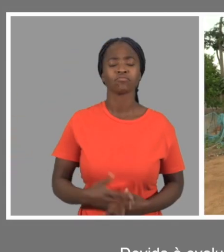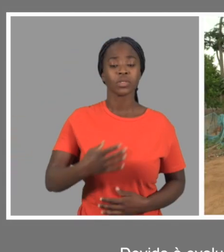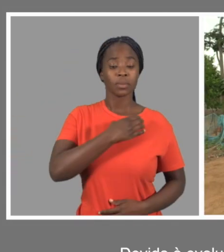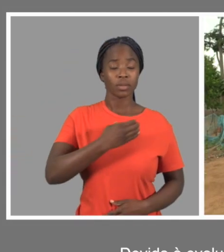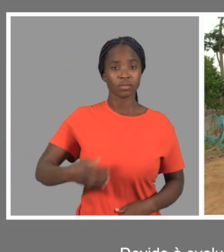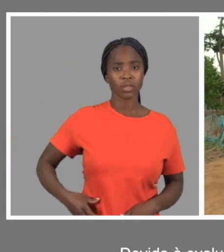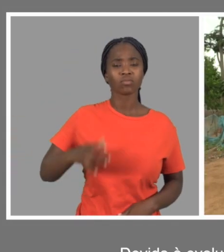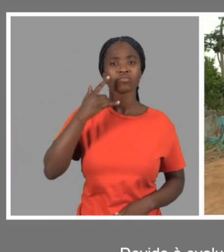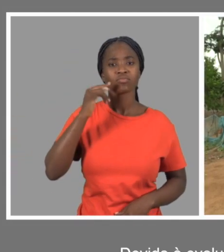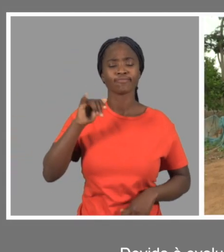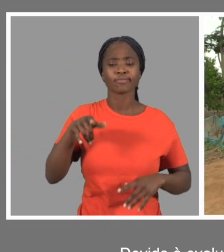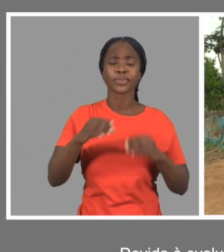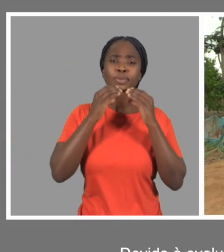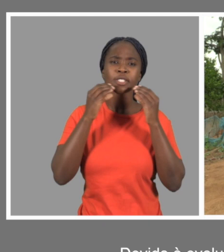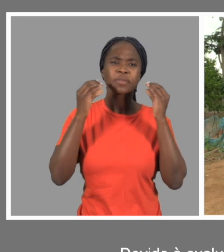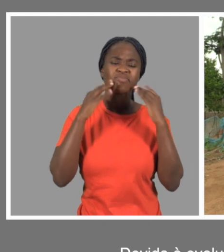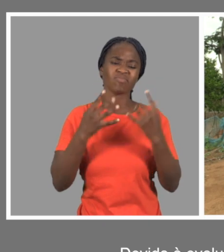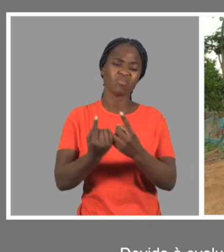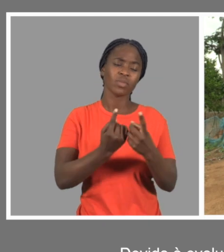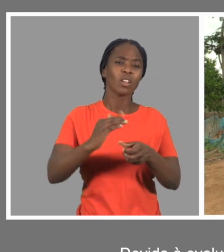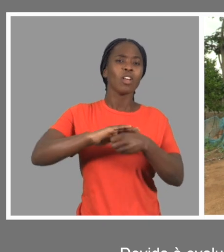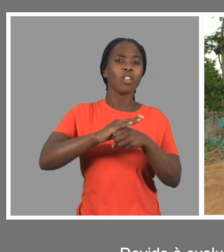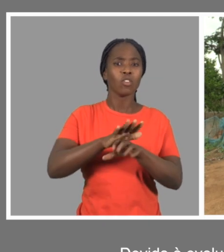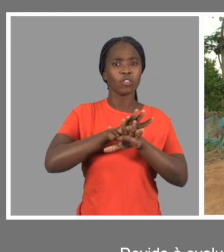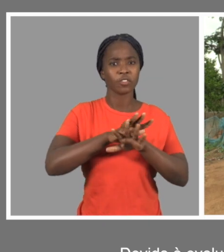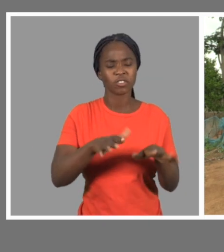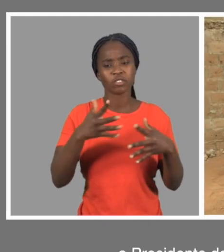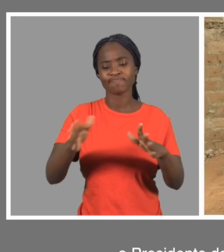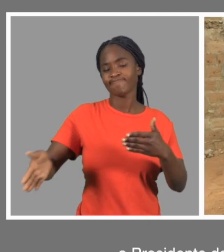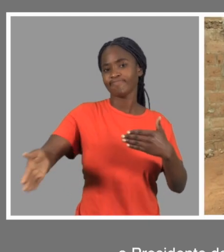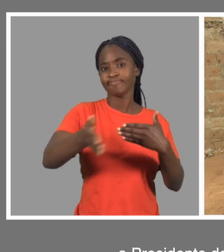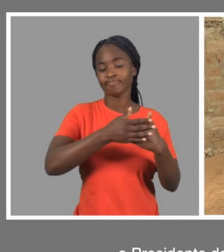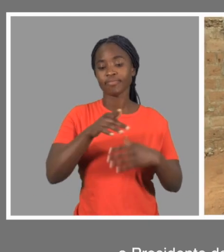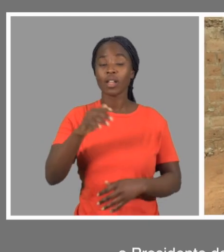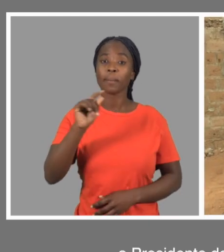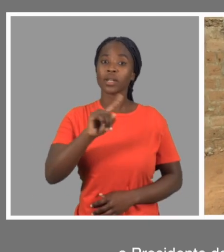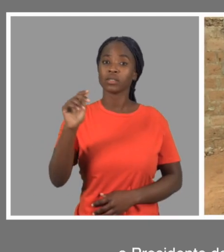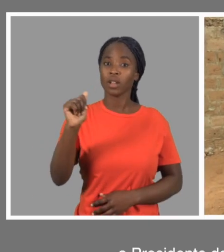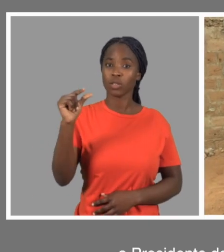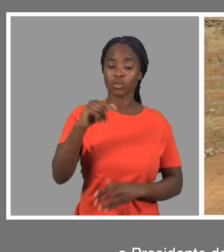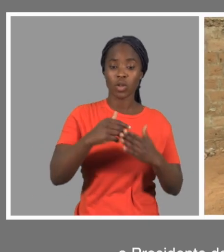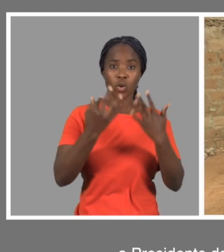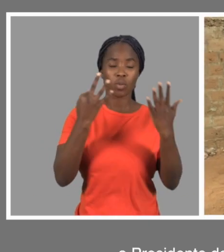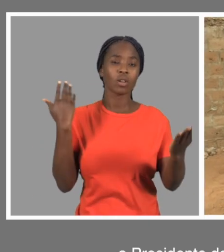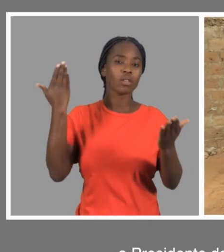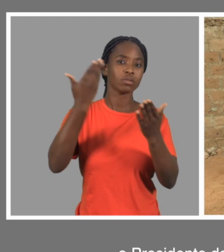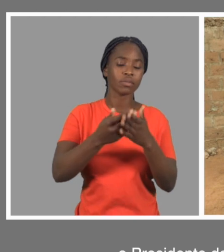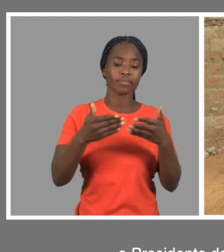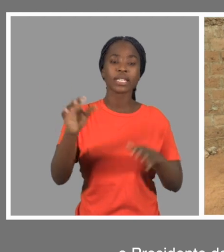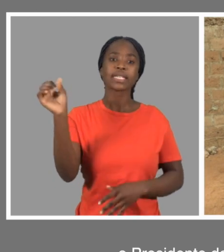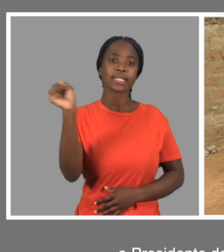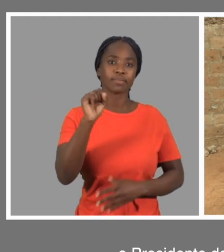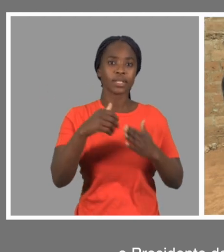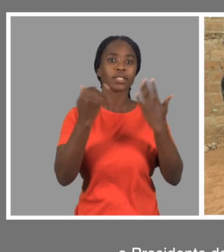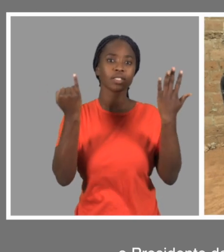Devido a evolução da pandemia da Covid-19 em Moçambique o presidente da república decretou estado de emergência entre 8